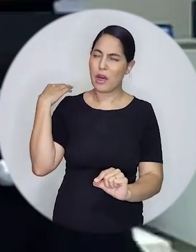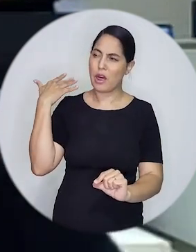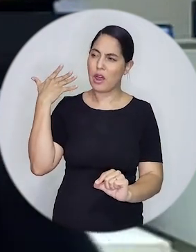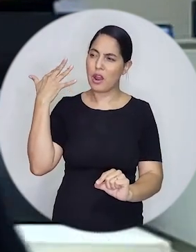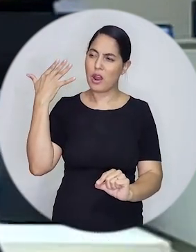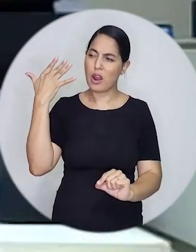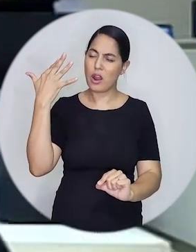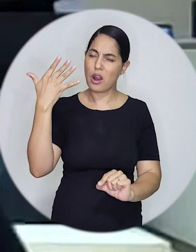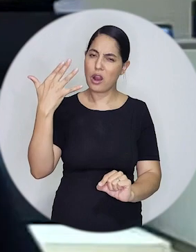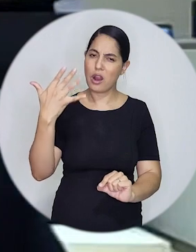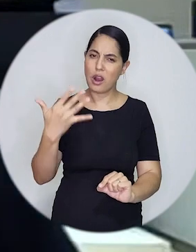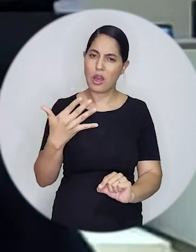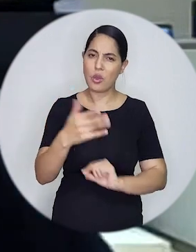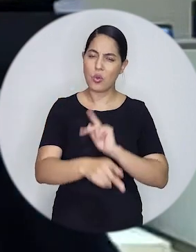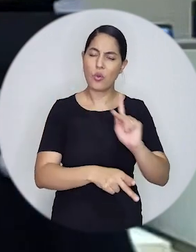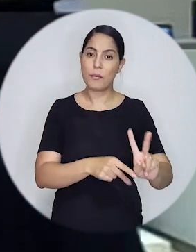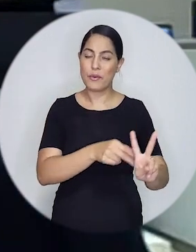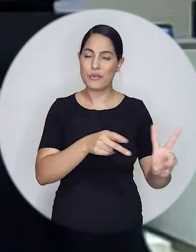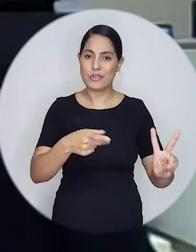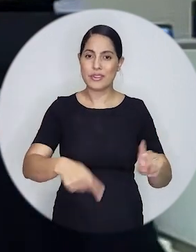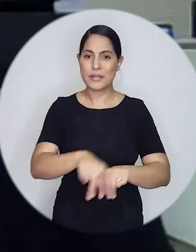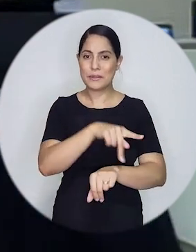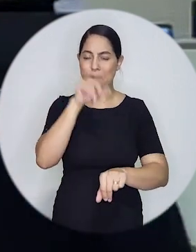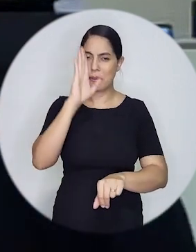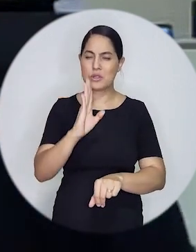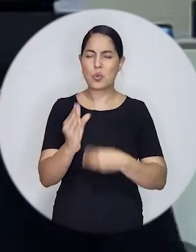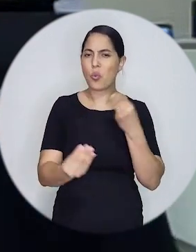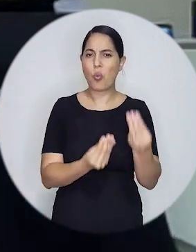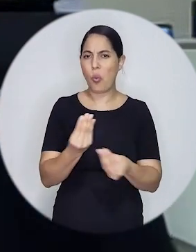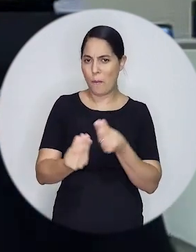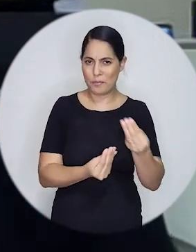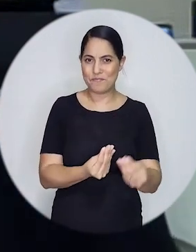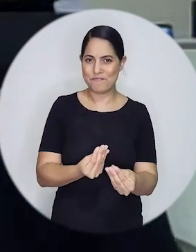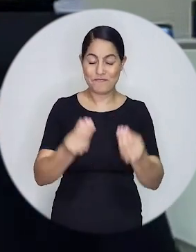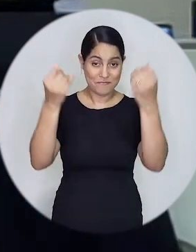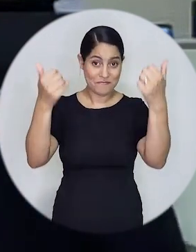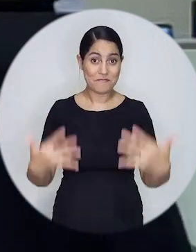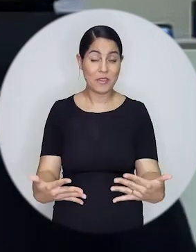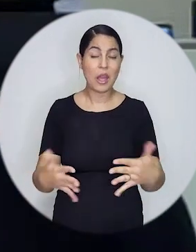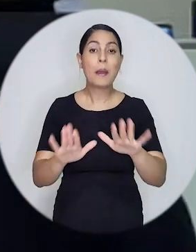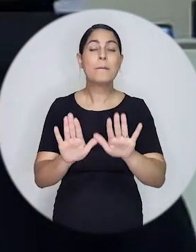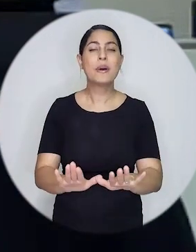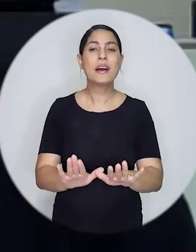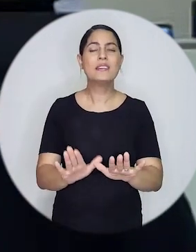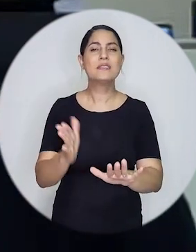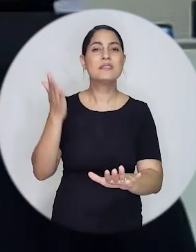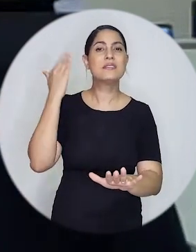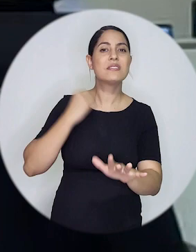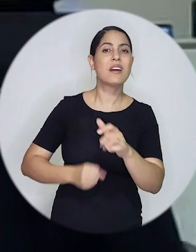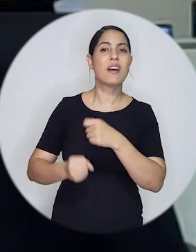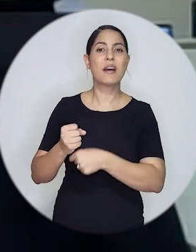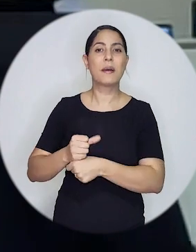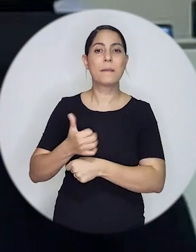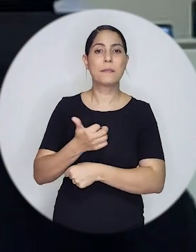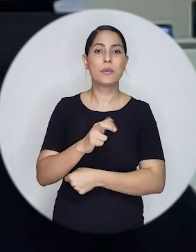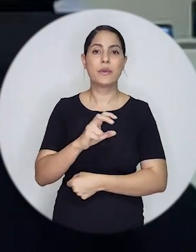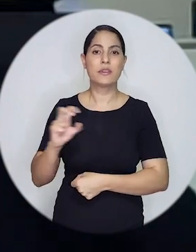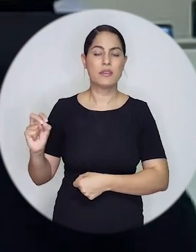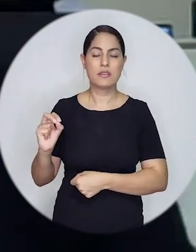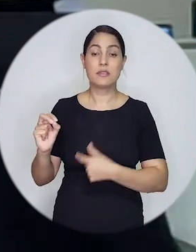linha histórica do que aconteceu com os povos indígenas no Brasil. E aí, assim, eu também não volto